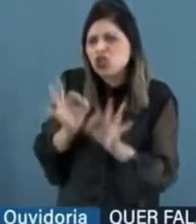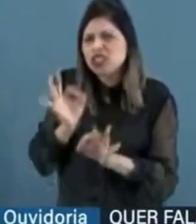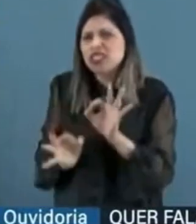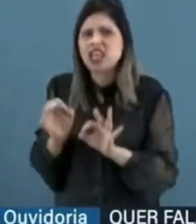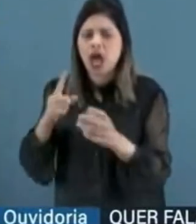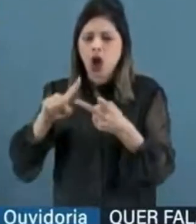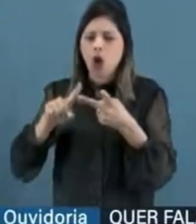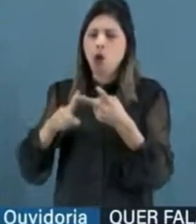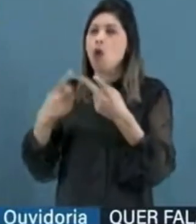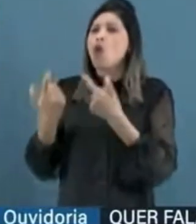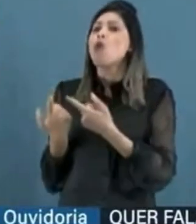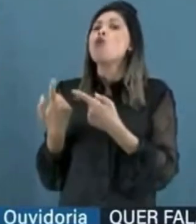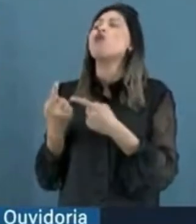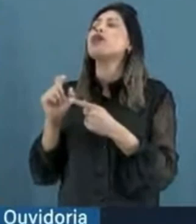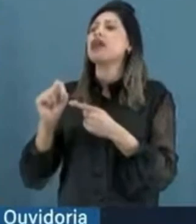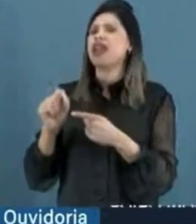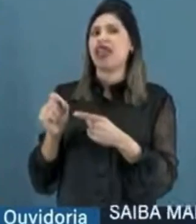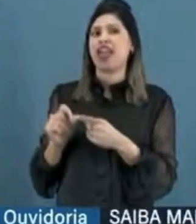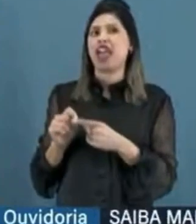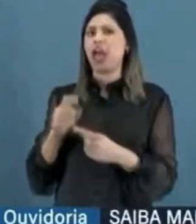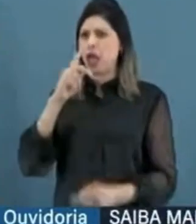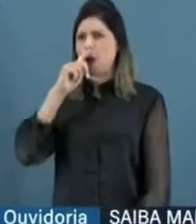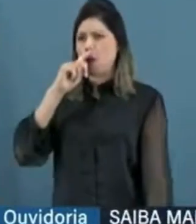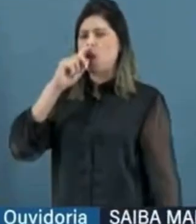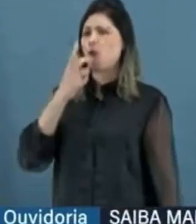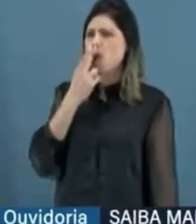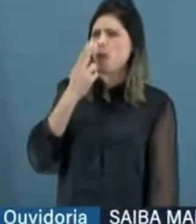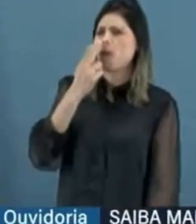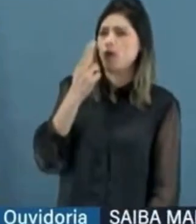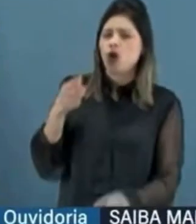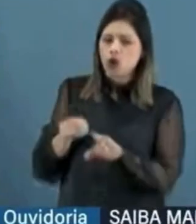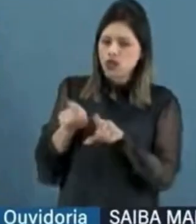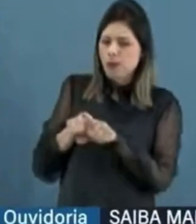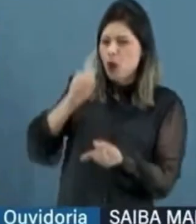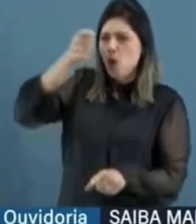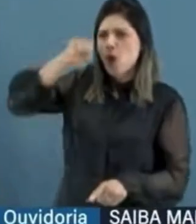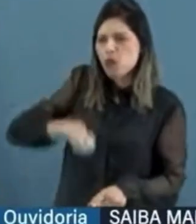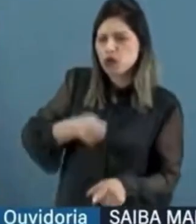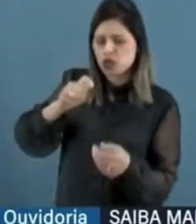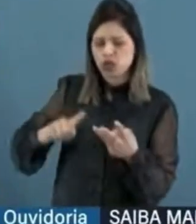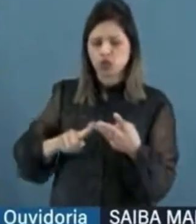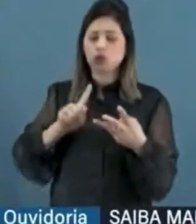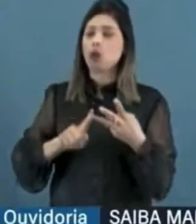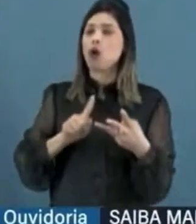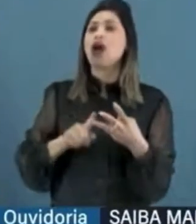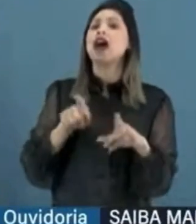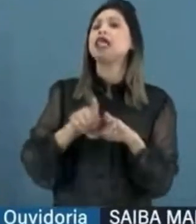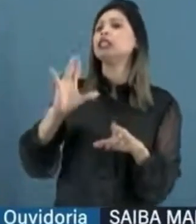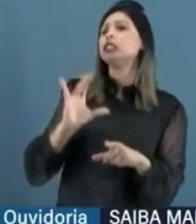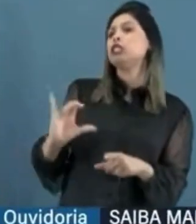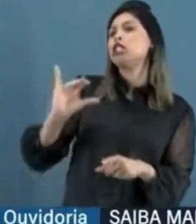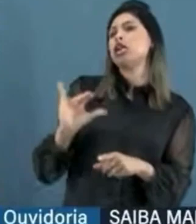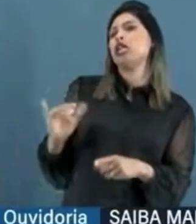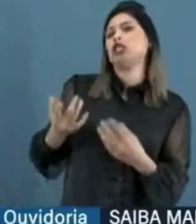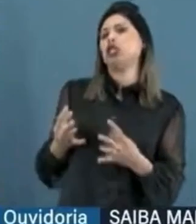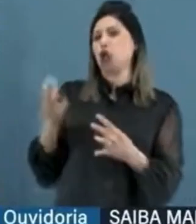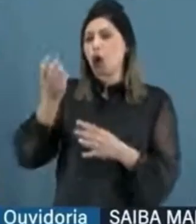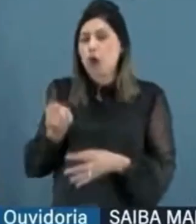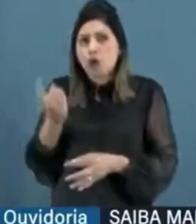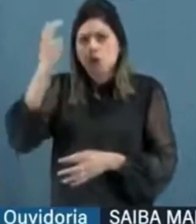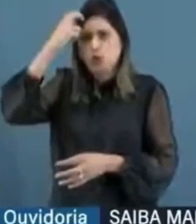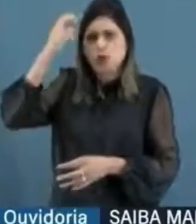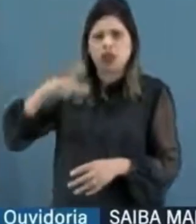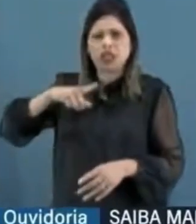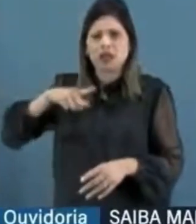o anti-intelectualismo, que aí vai contra a ciência e contra a cultura. Eles se colocam na exclusão de direitos e